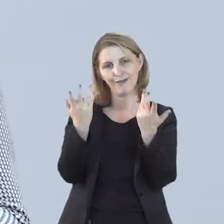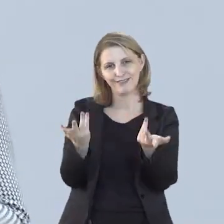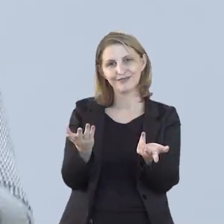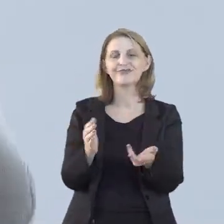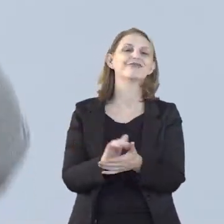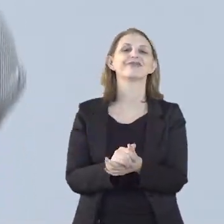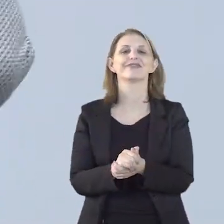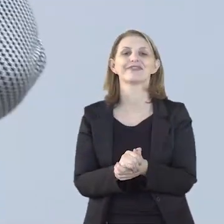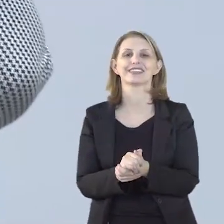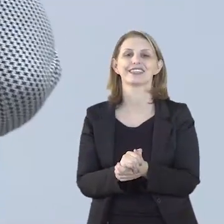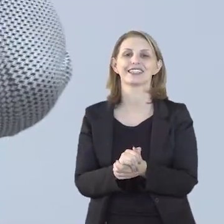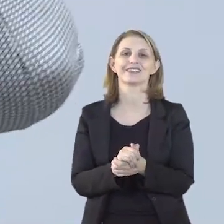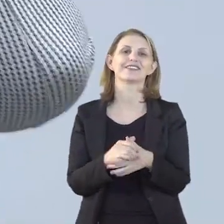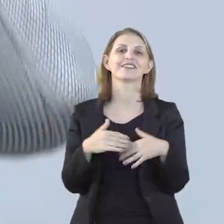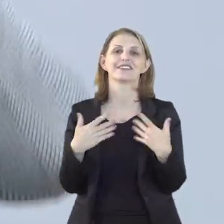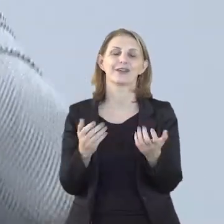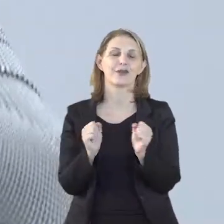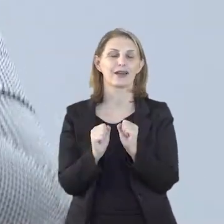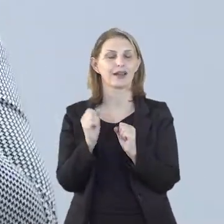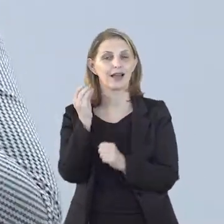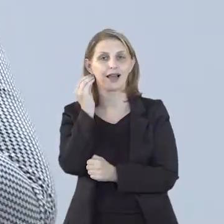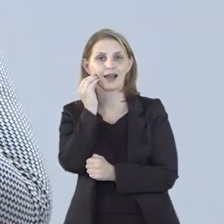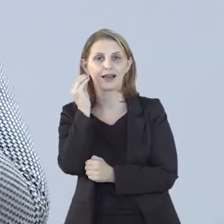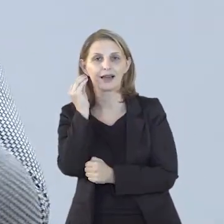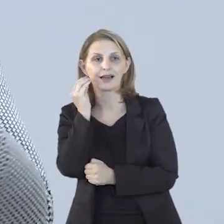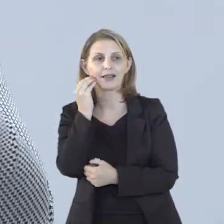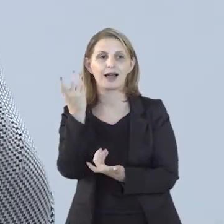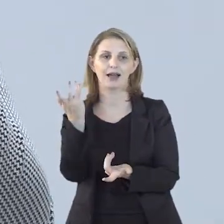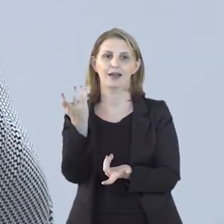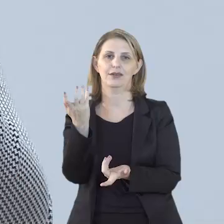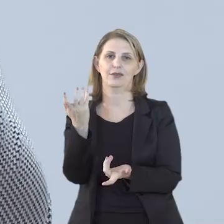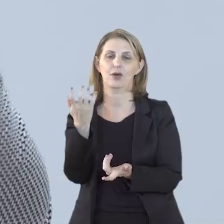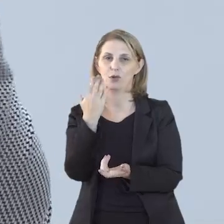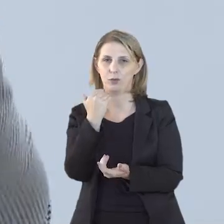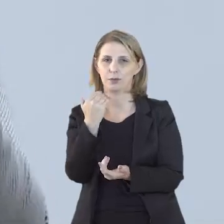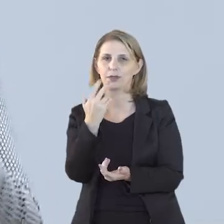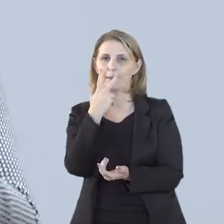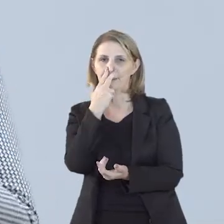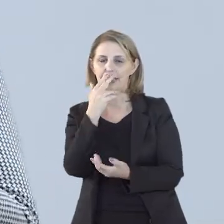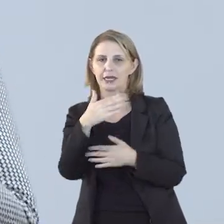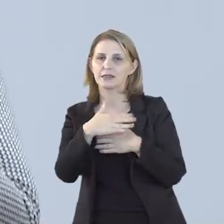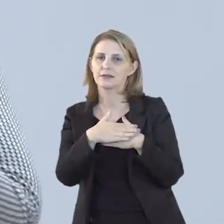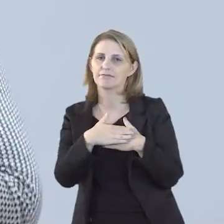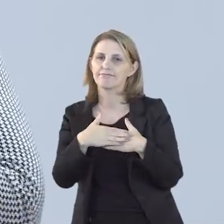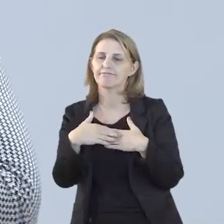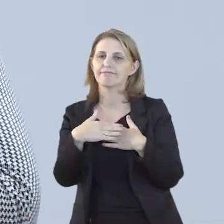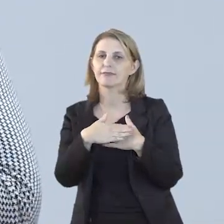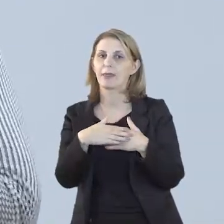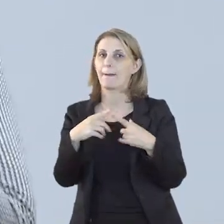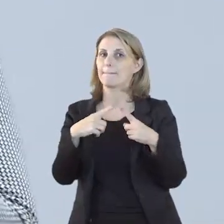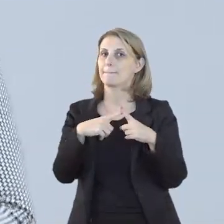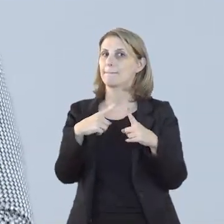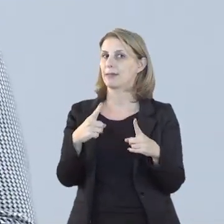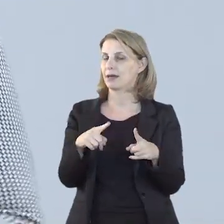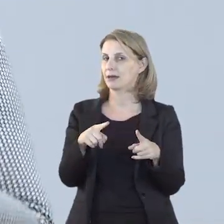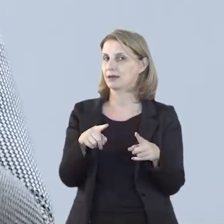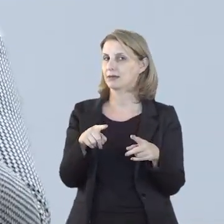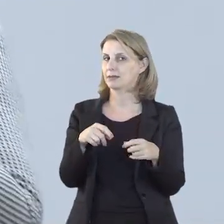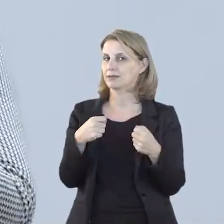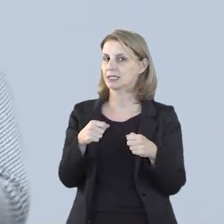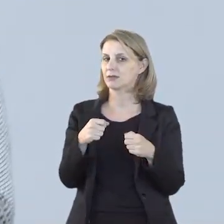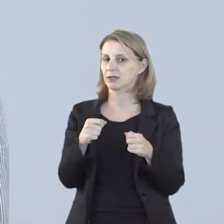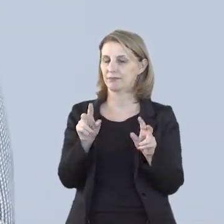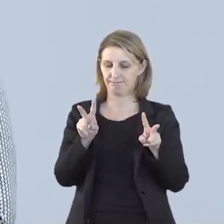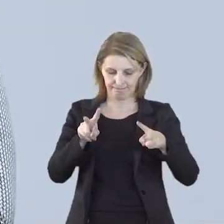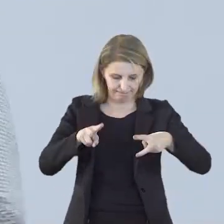de sorvete, né? Então, claro que vem como uma forma de afeto, mas também a